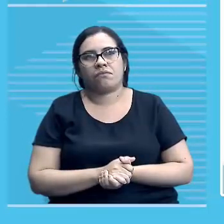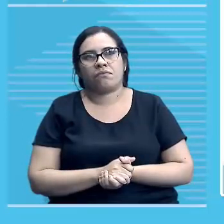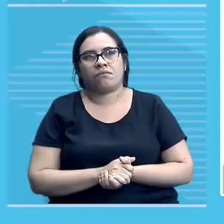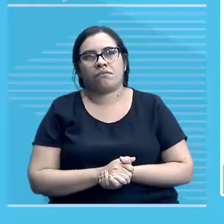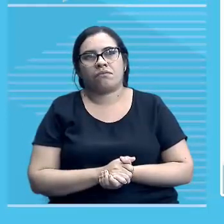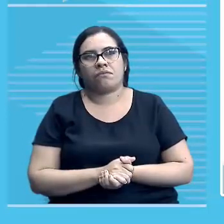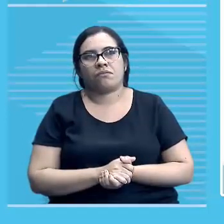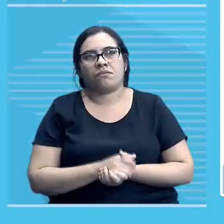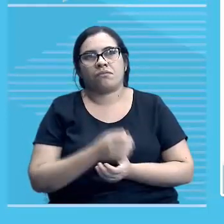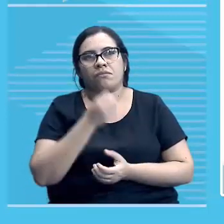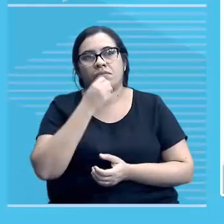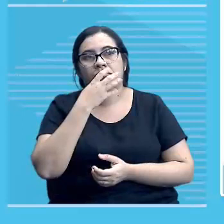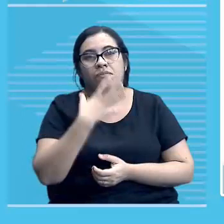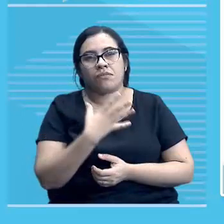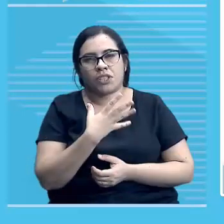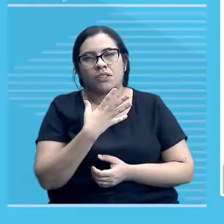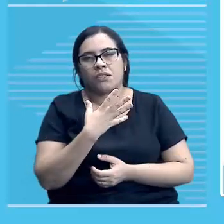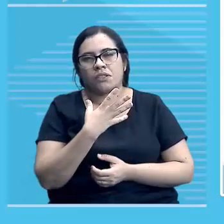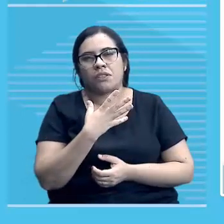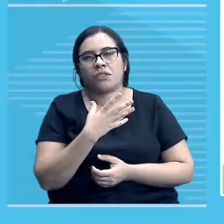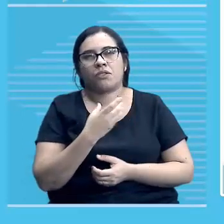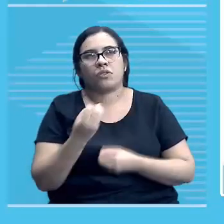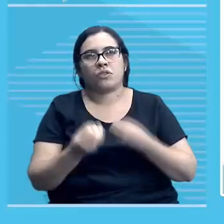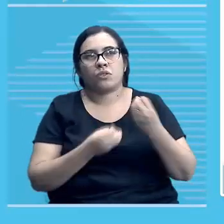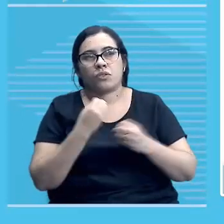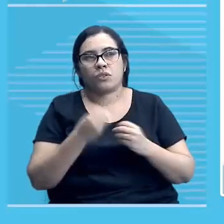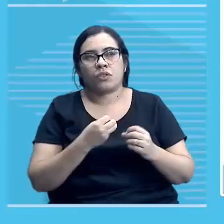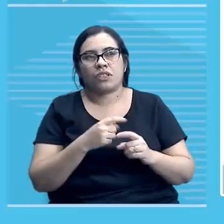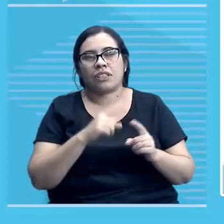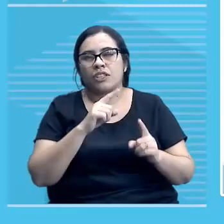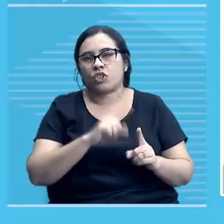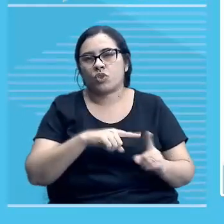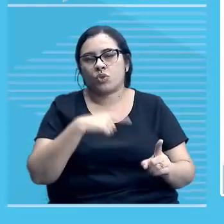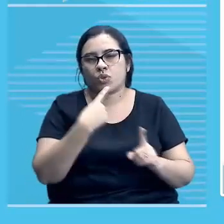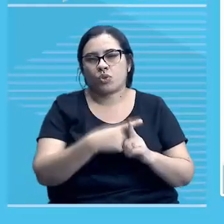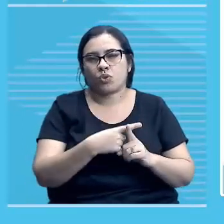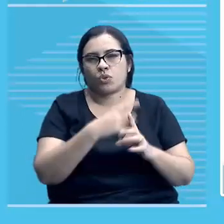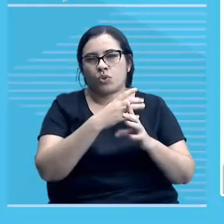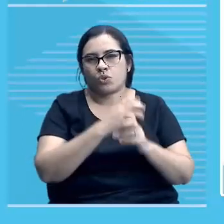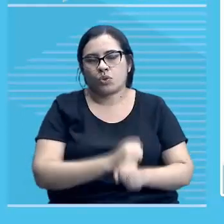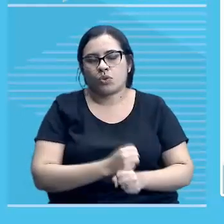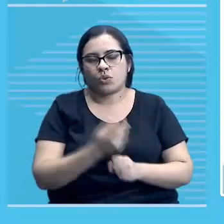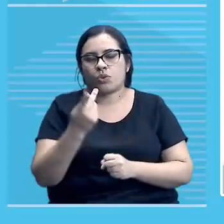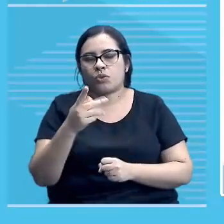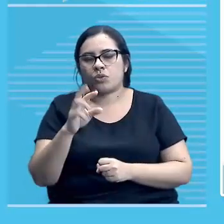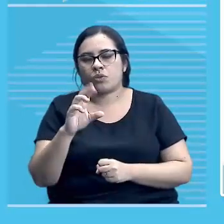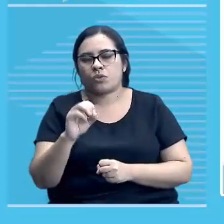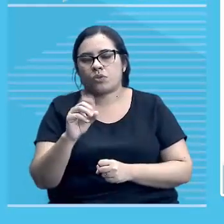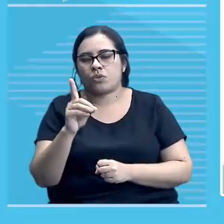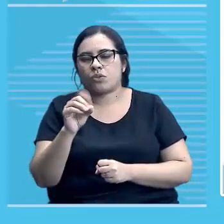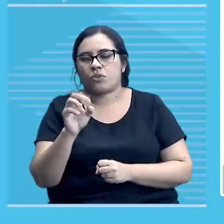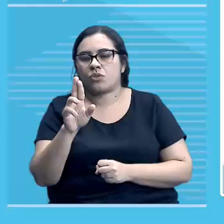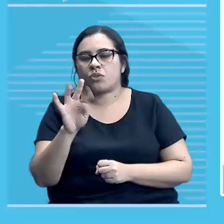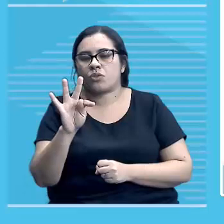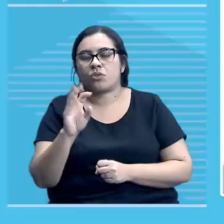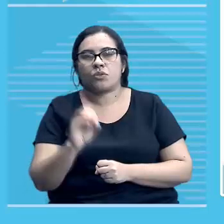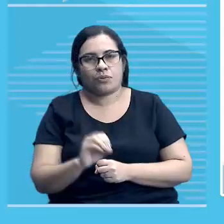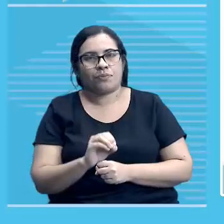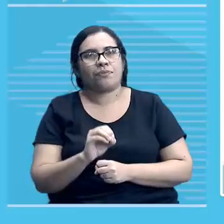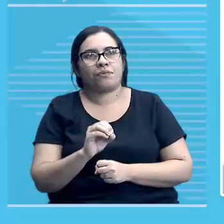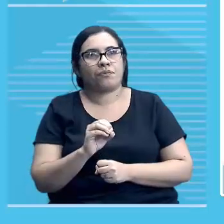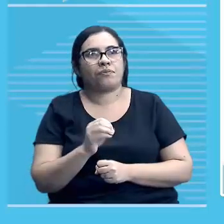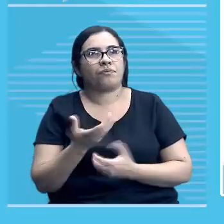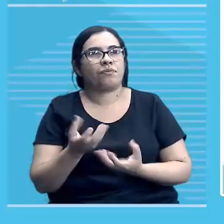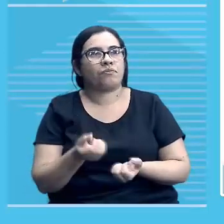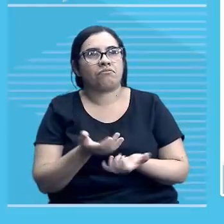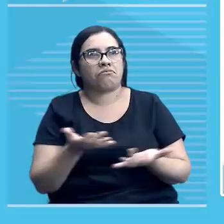mais prático, que é usando a formulazinha da soma e produto, que dá para a gente resolver essas questões. E ela é